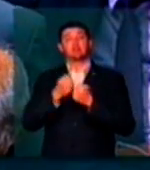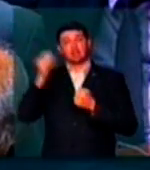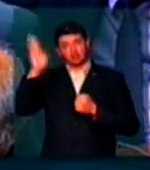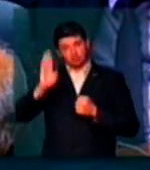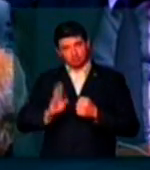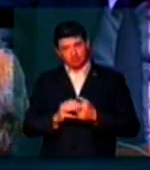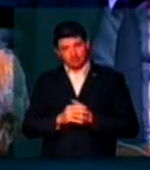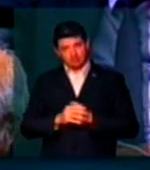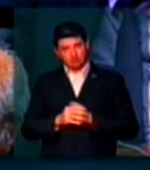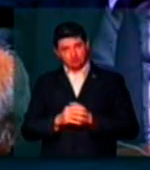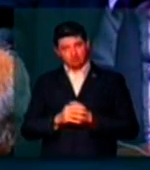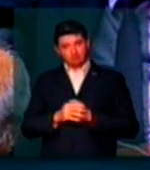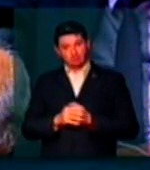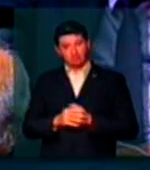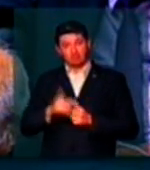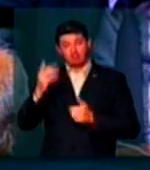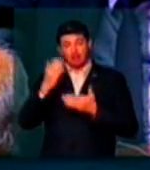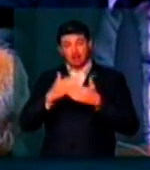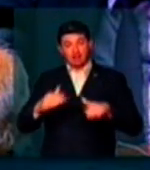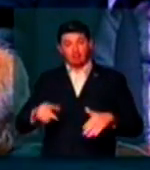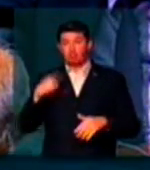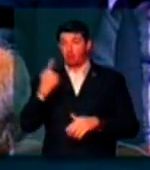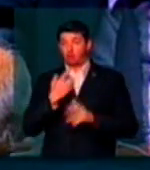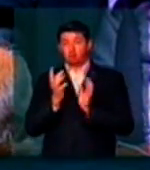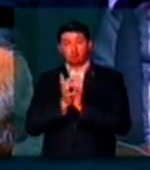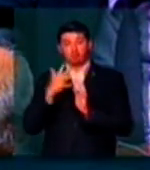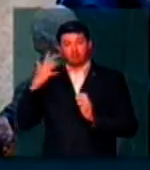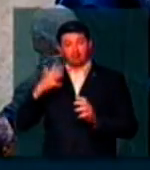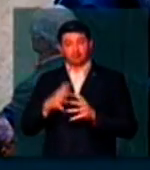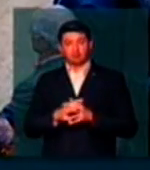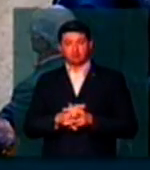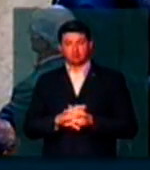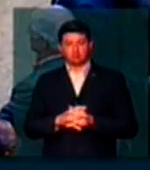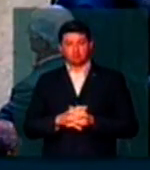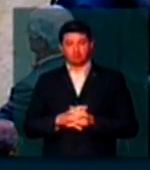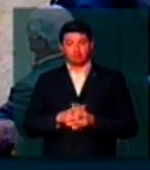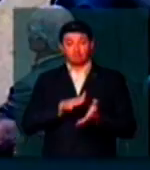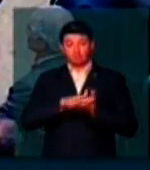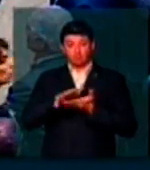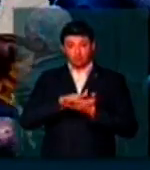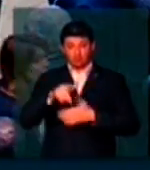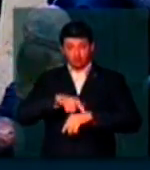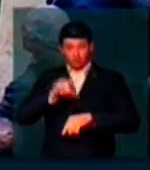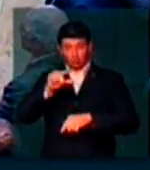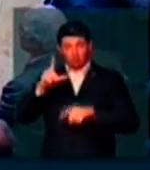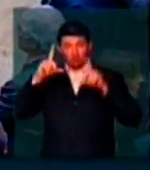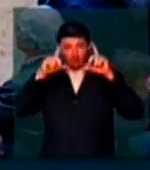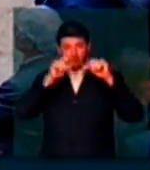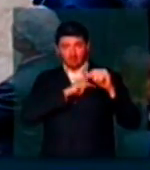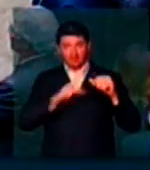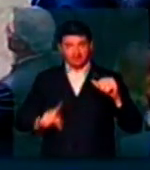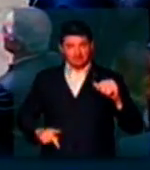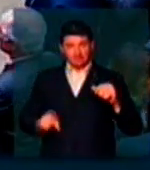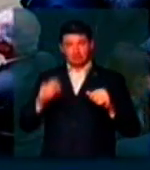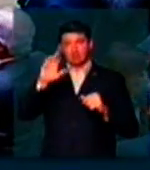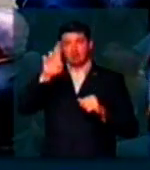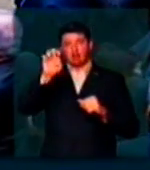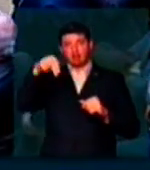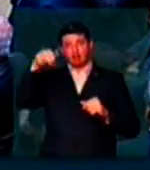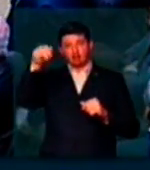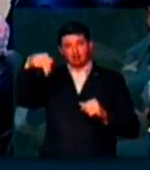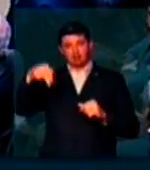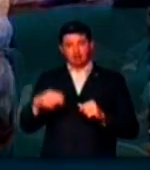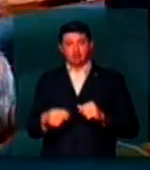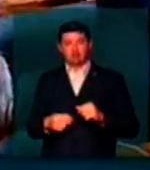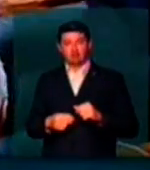brasileira para acabar com o nosso partido. Publicaram agora há pouco uma foto do presidente Renan Calheiros